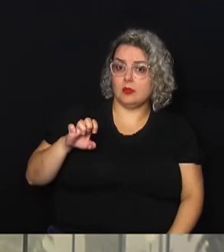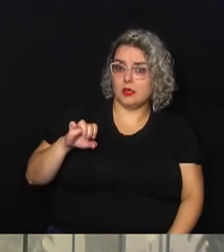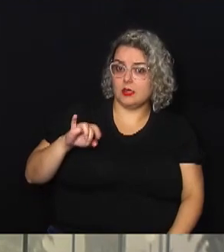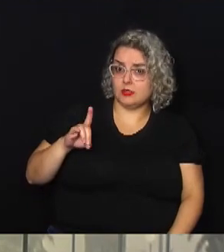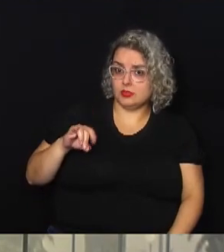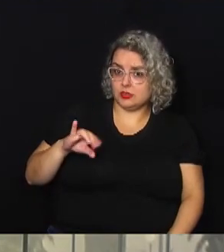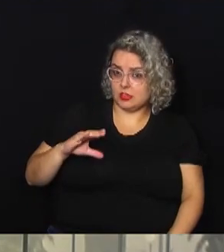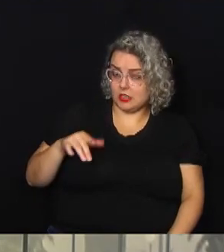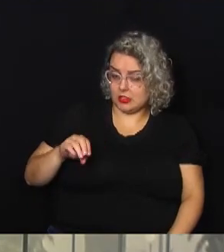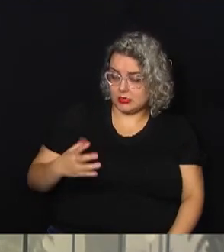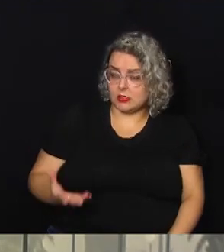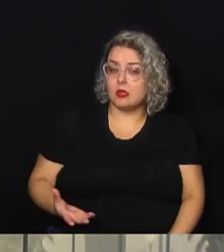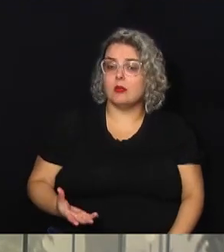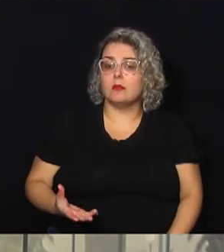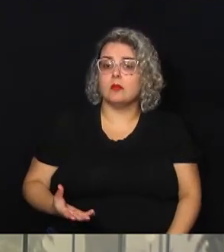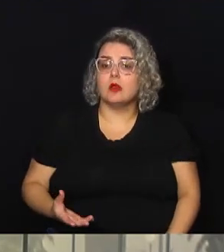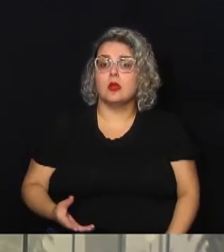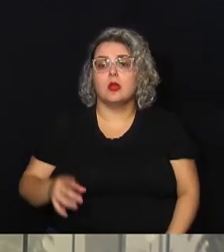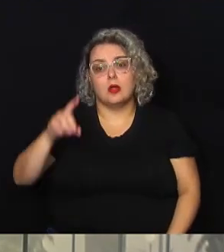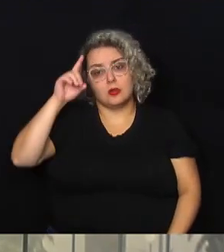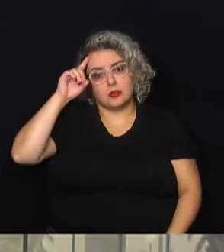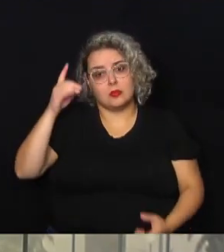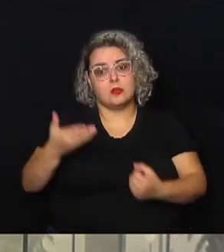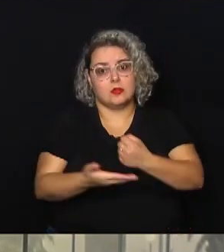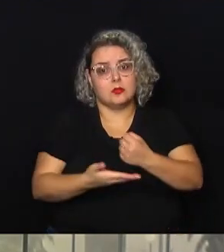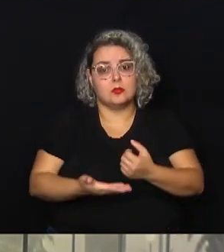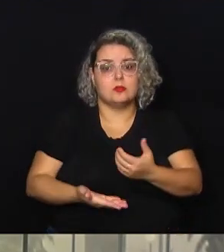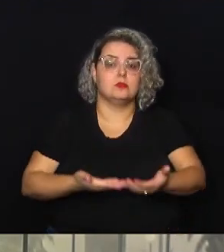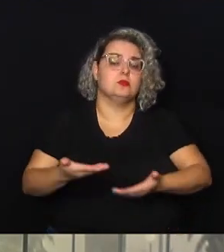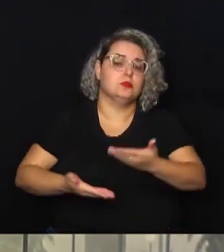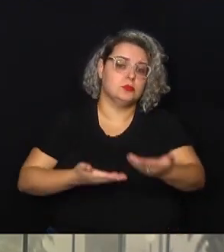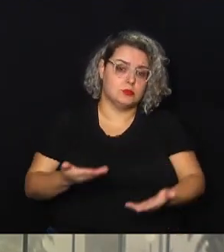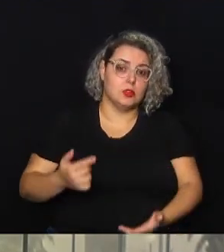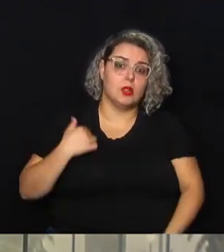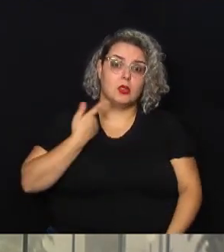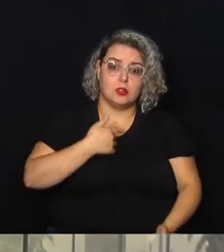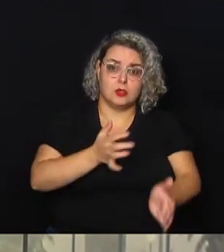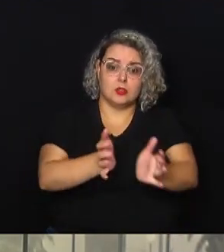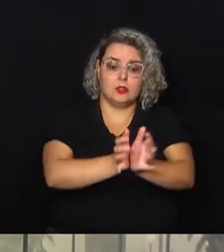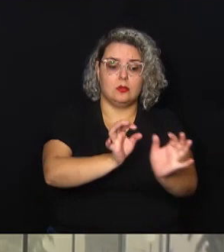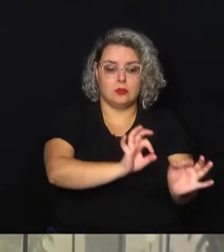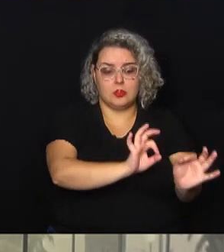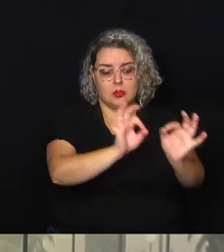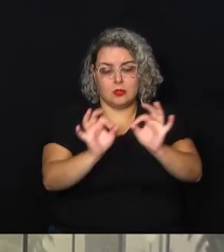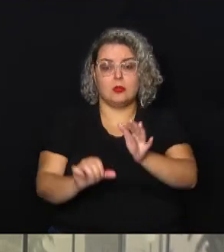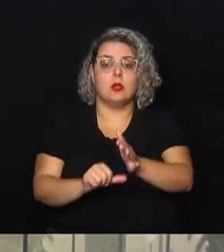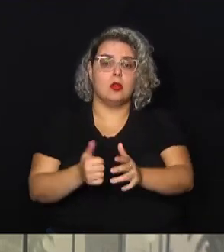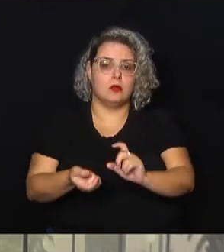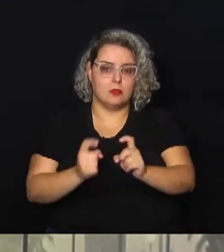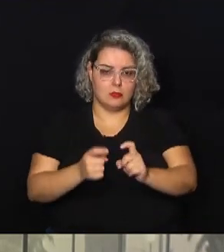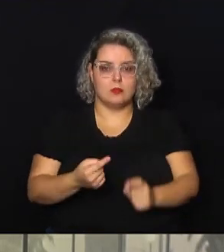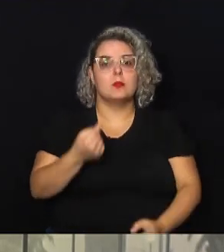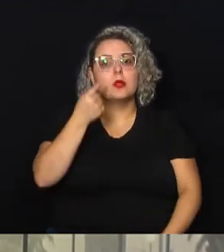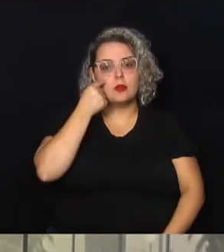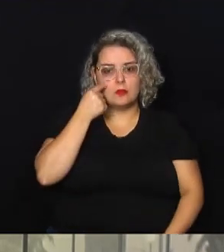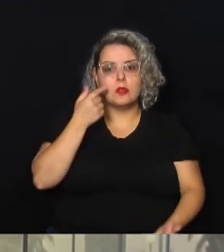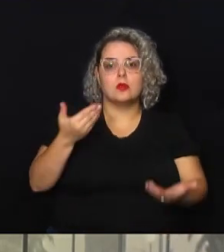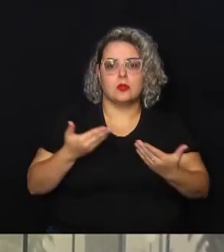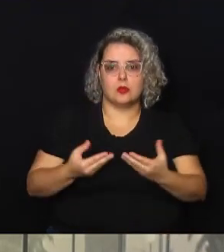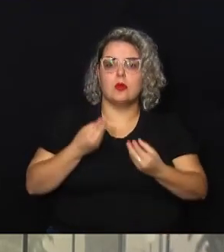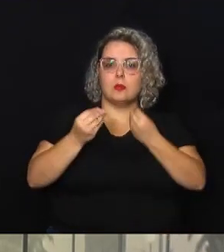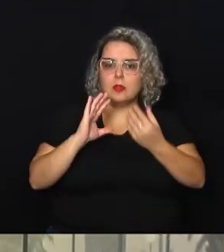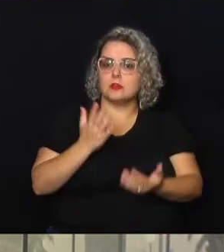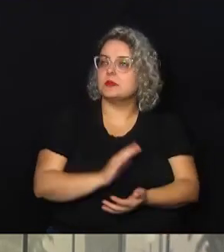em relação a data base do servidores a nossa equipe acompanhou a primeira reunião e você confere agora como